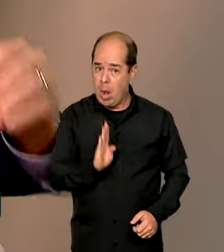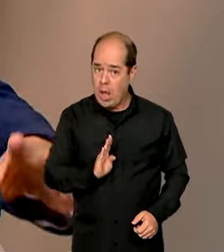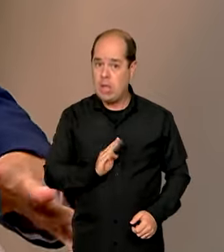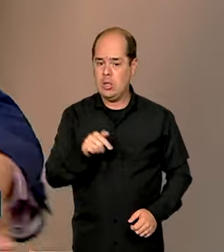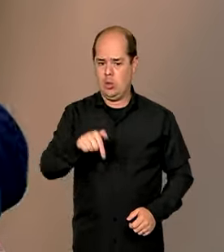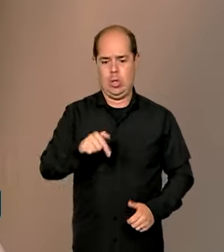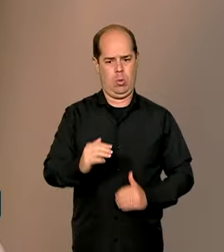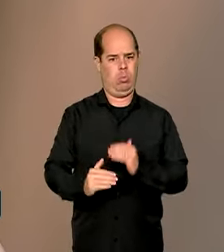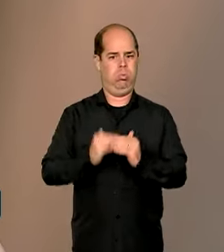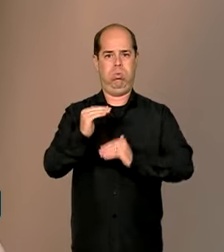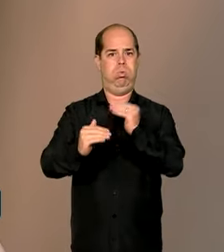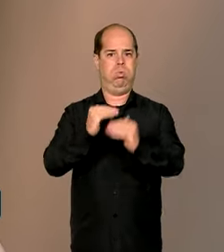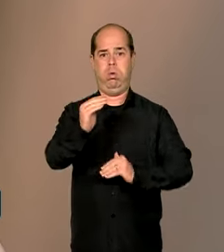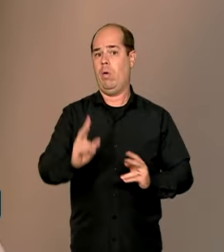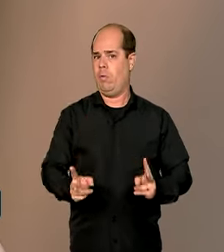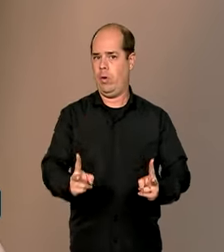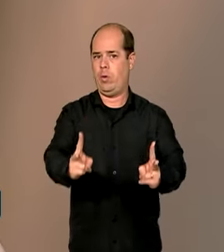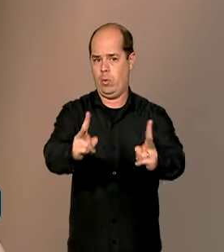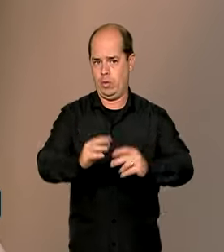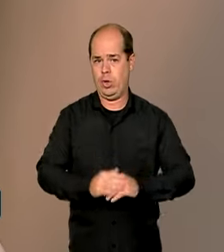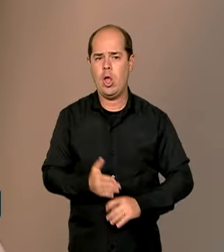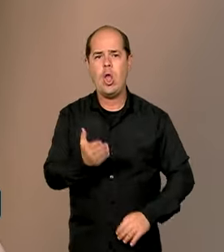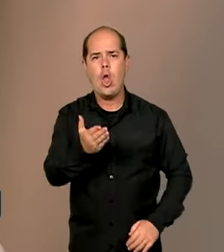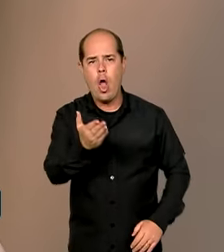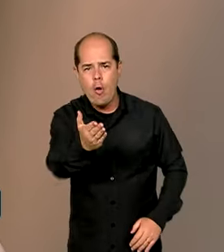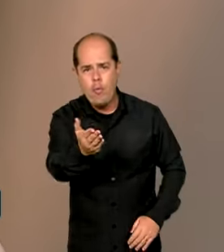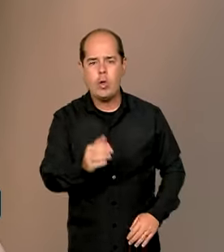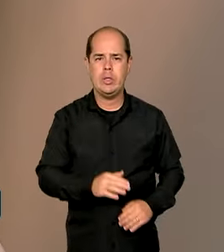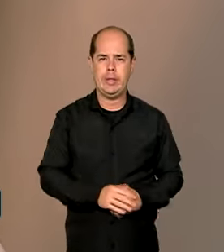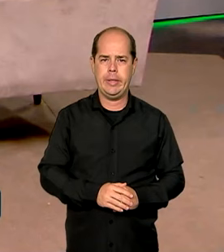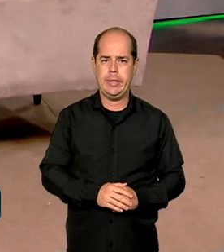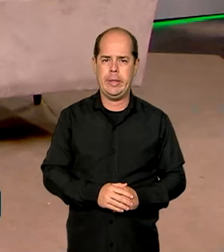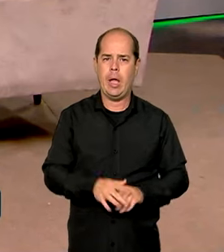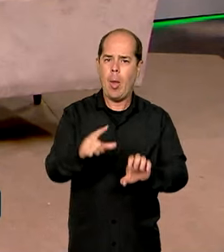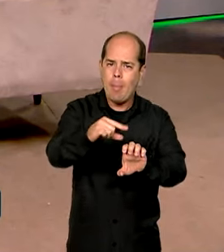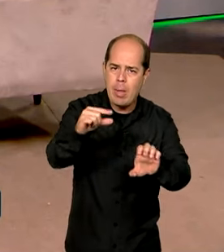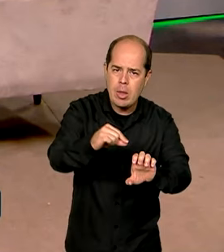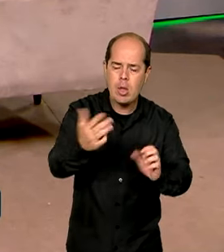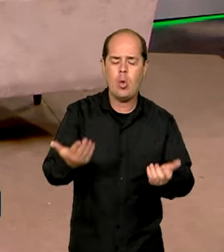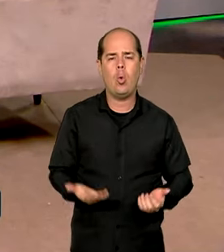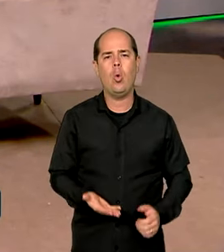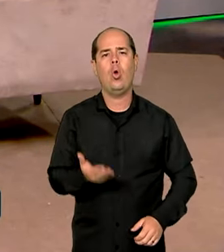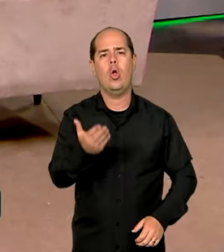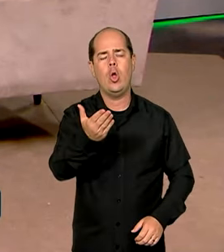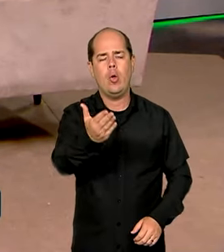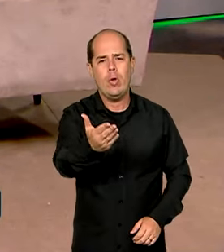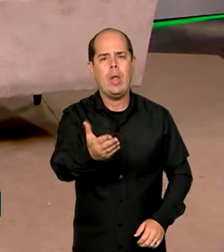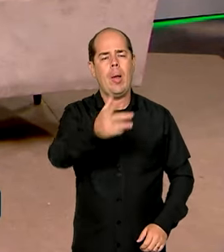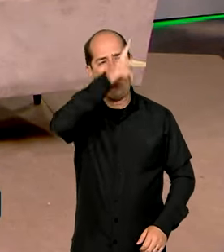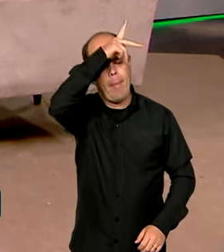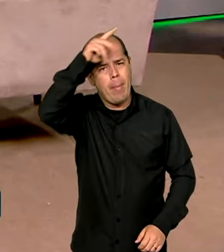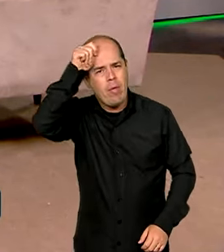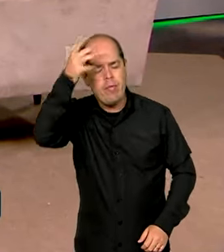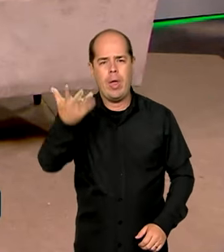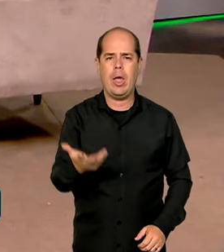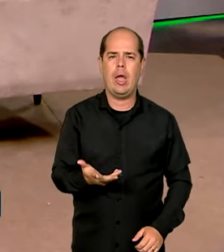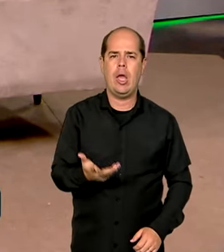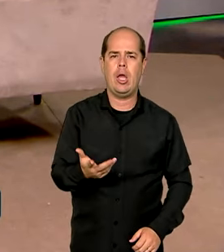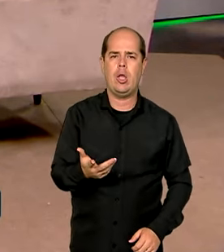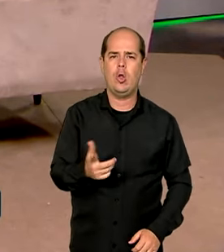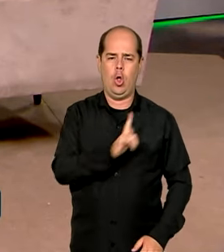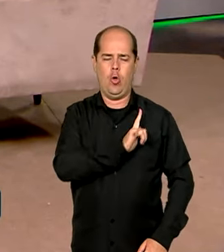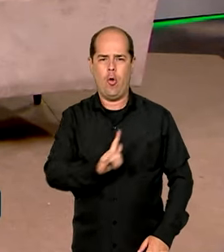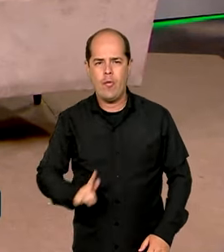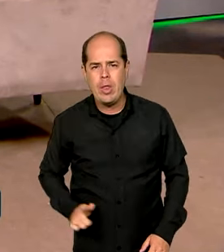escritório, que é uma autoridade pública, que é um prefeito, prefeita, governador, governadora, um